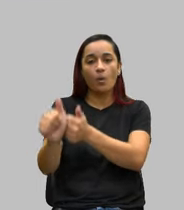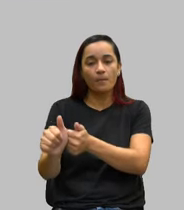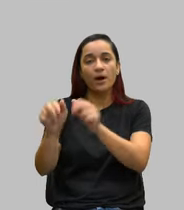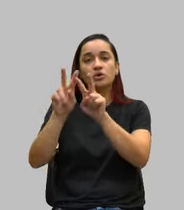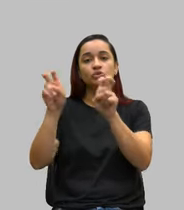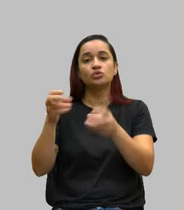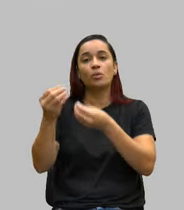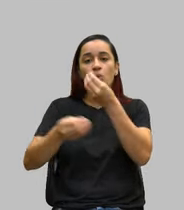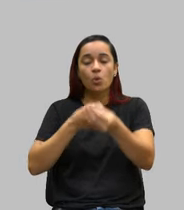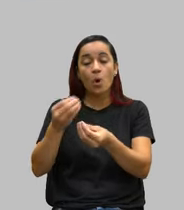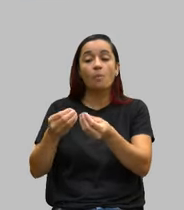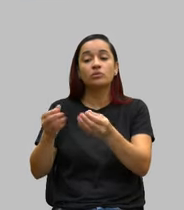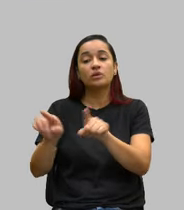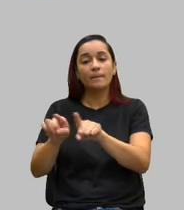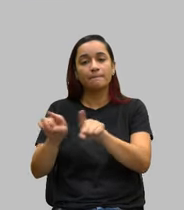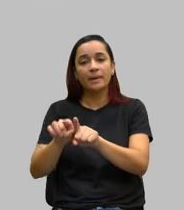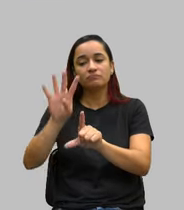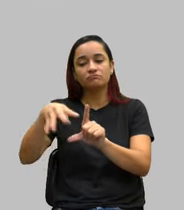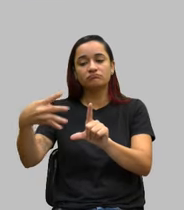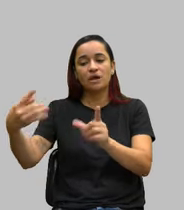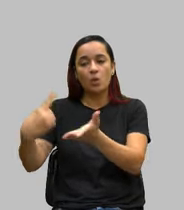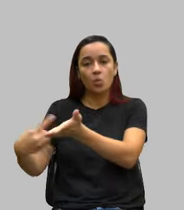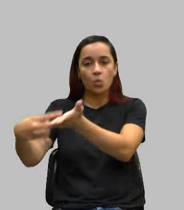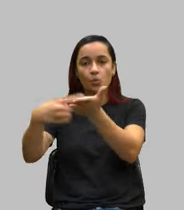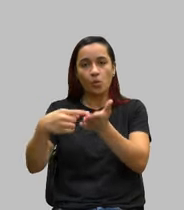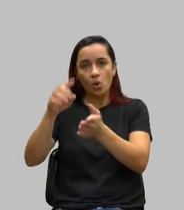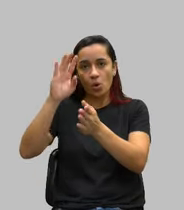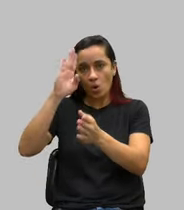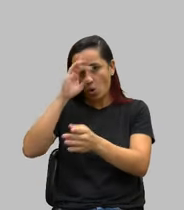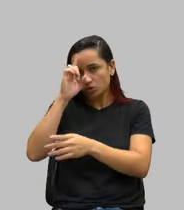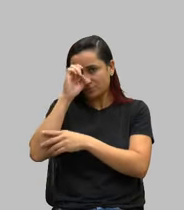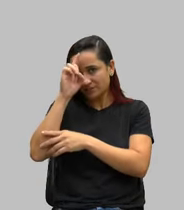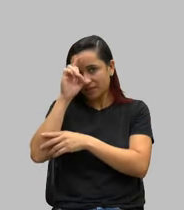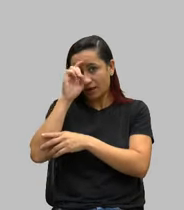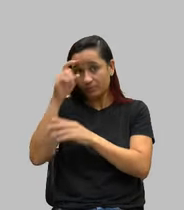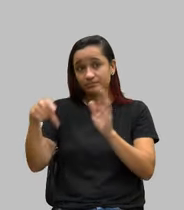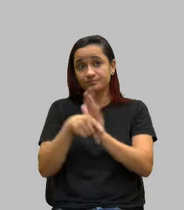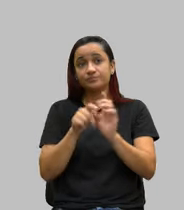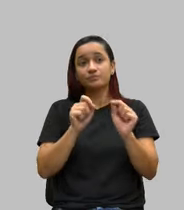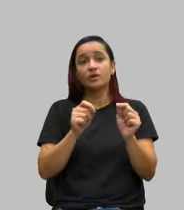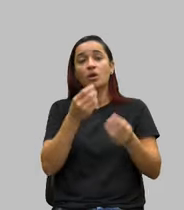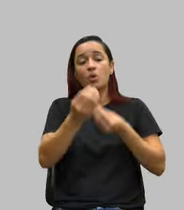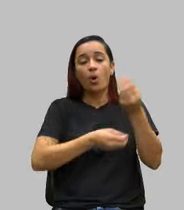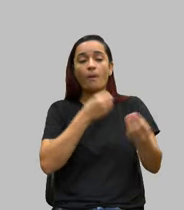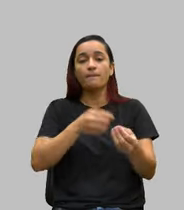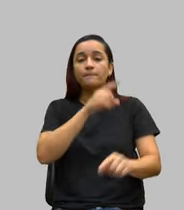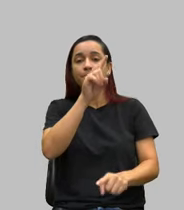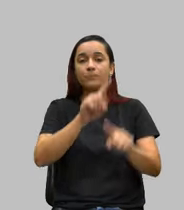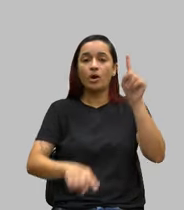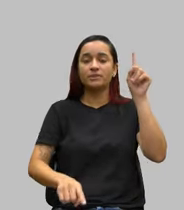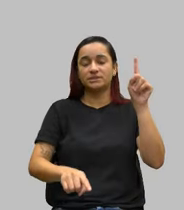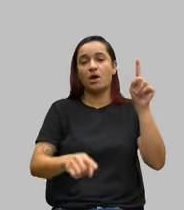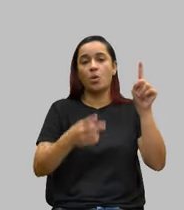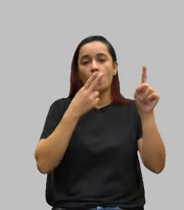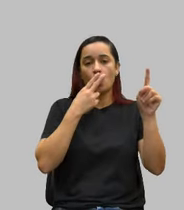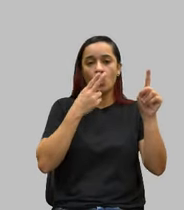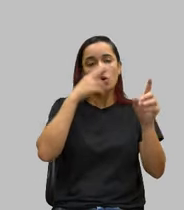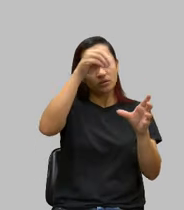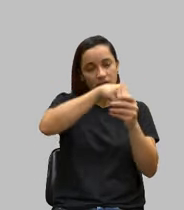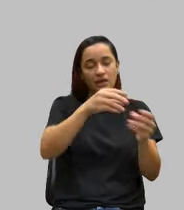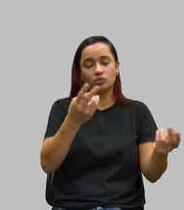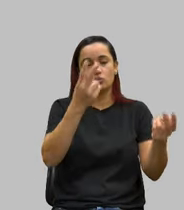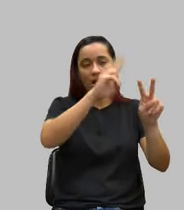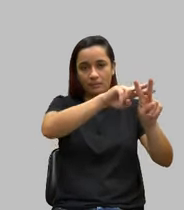dos hospitais e aqui firme determinação do secretar Dabi dois